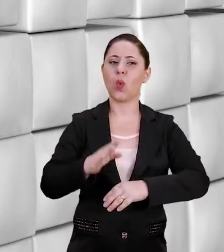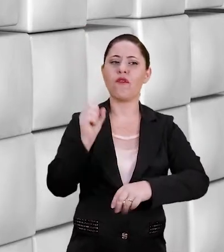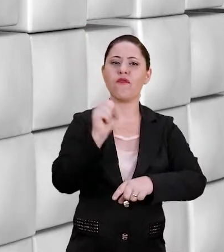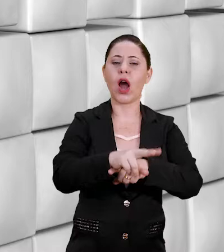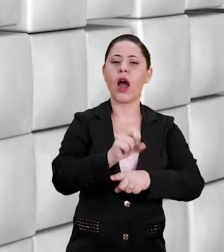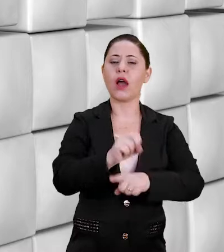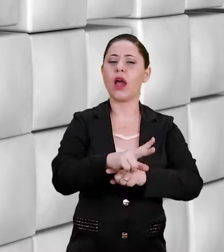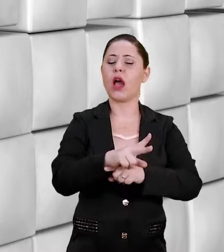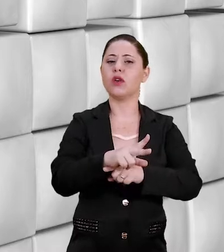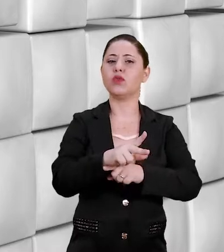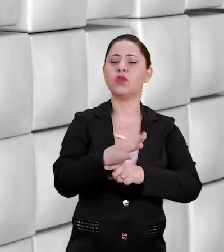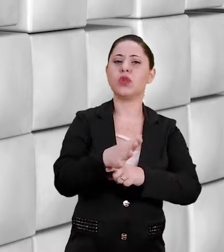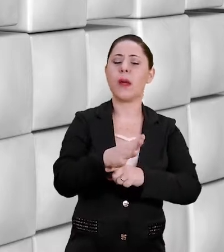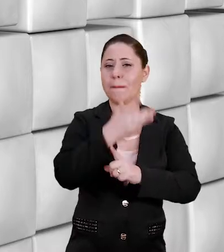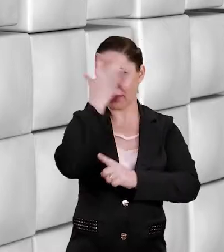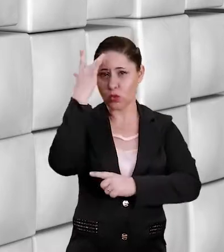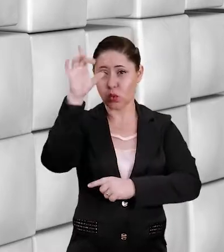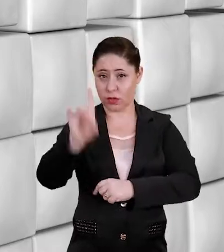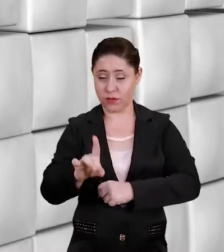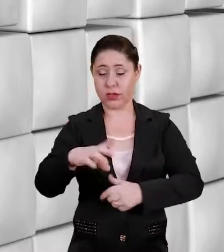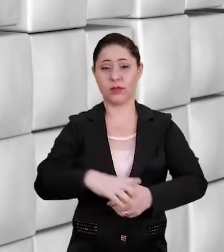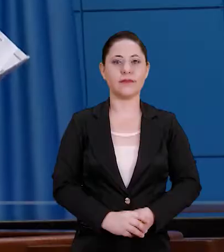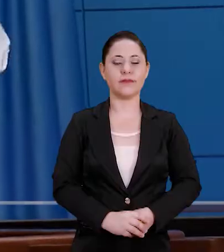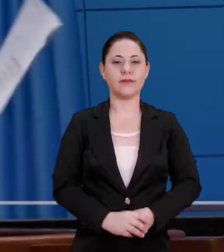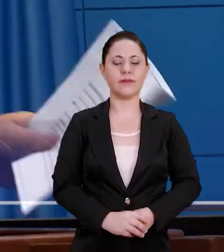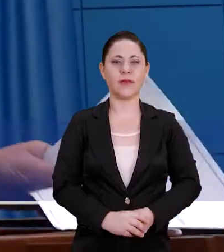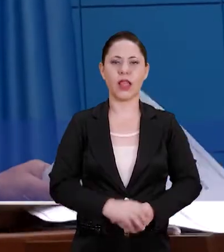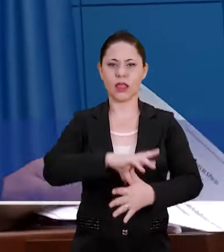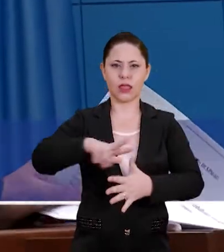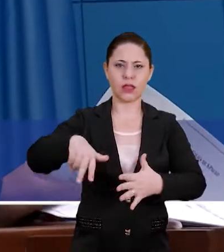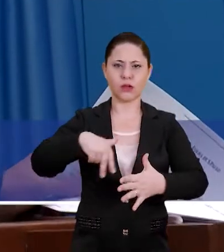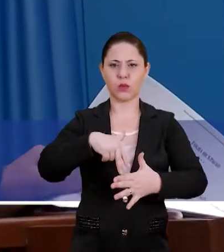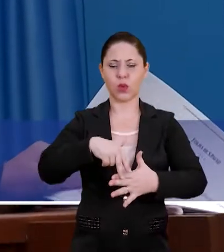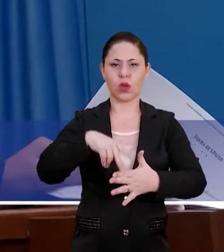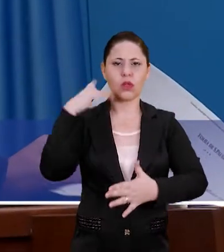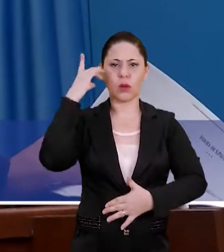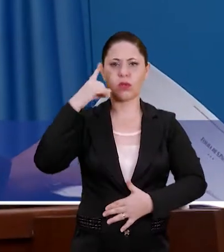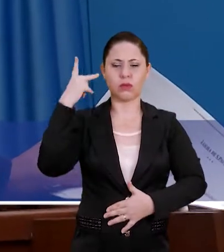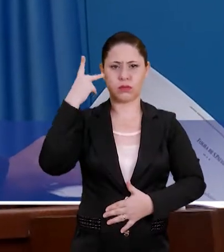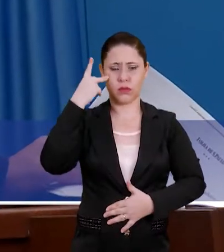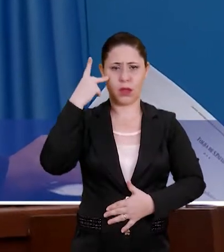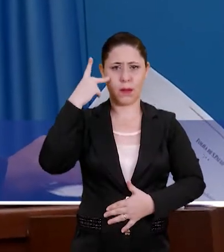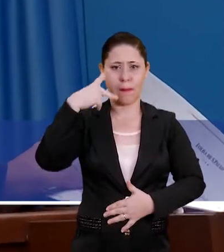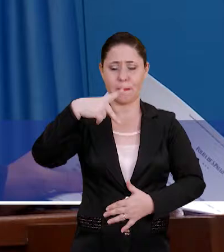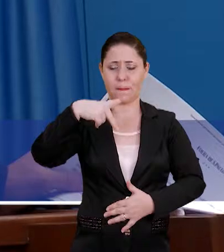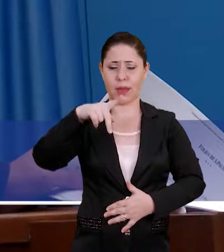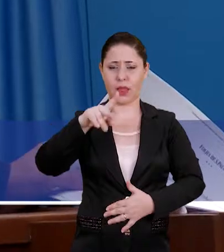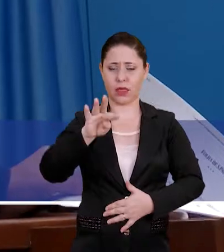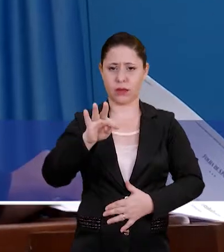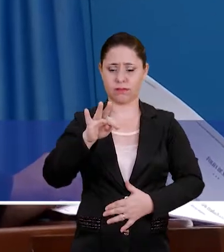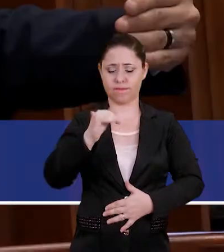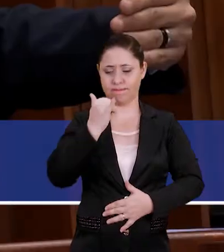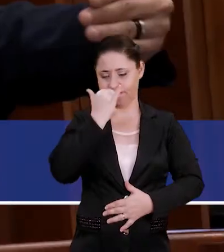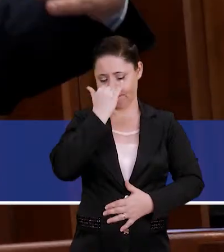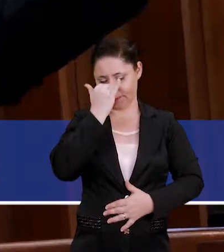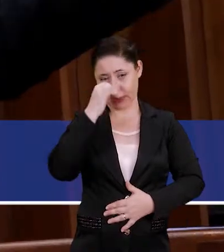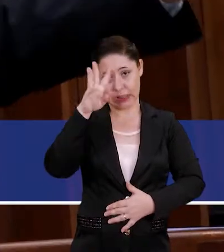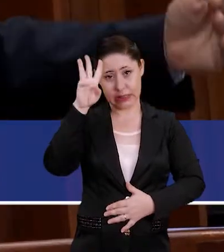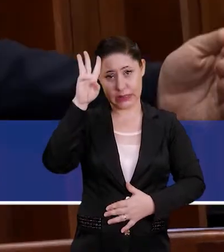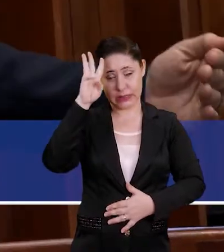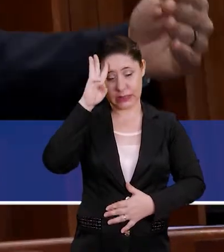um quantitativo mínimo de pessoas com deficiência. Na tribuna, o deputado Pedro Kemp, do PT, lamentou que